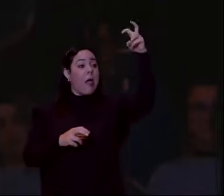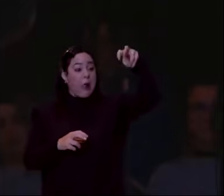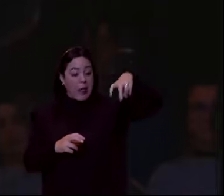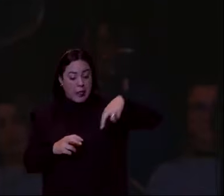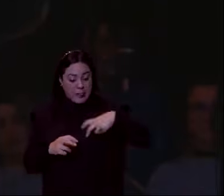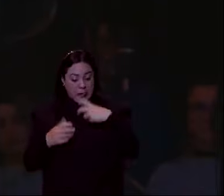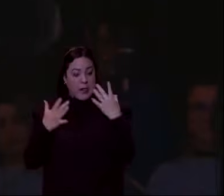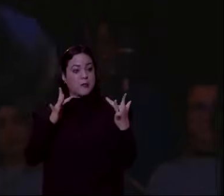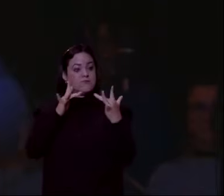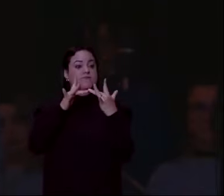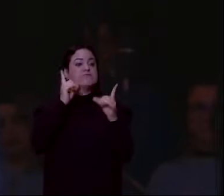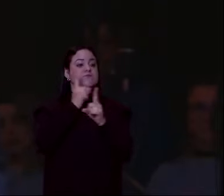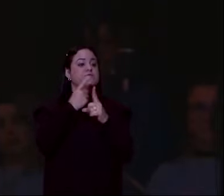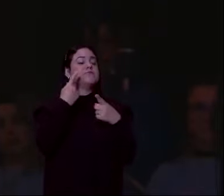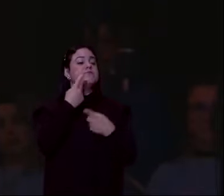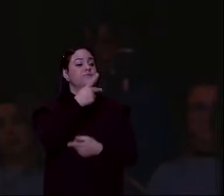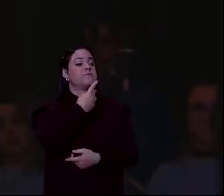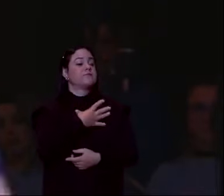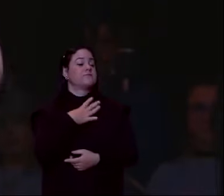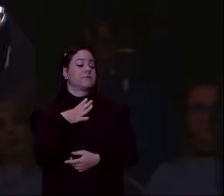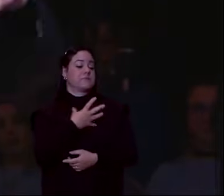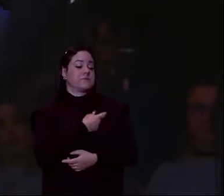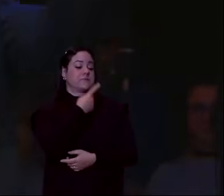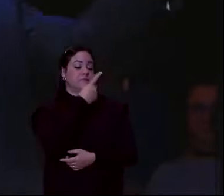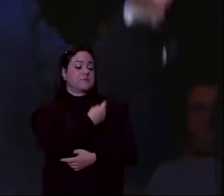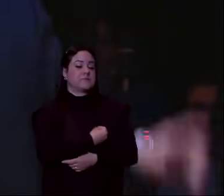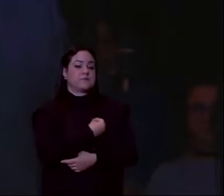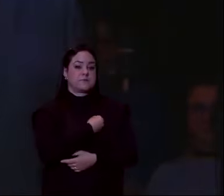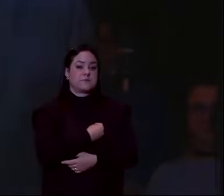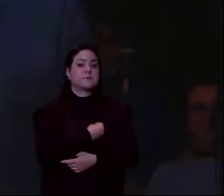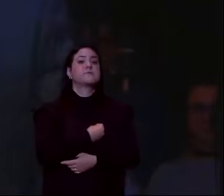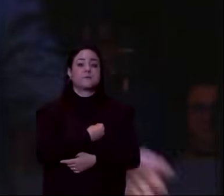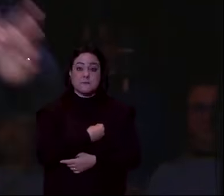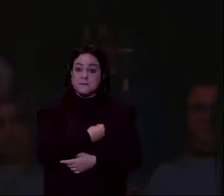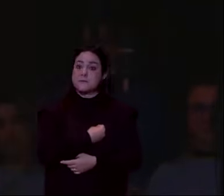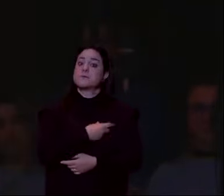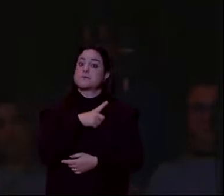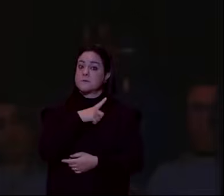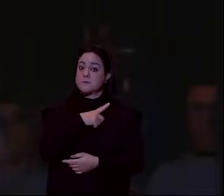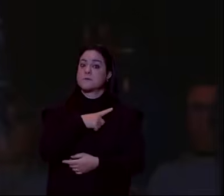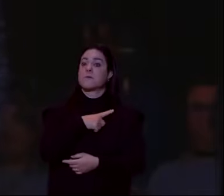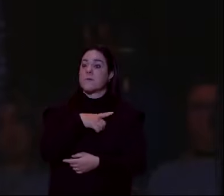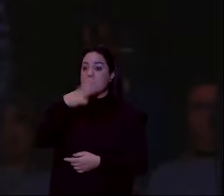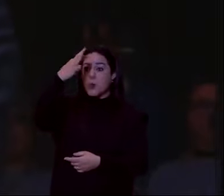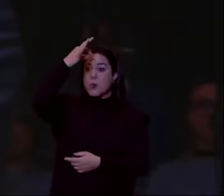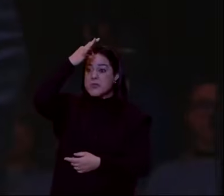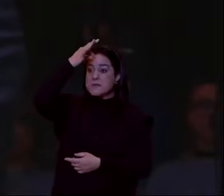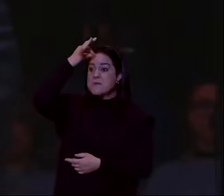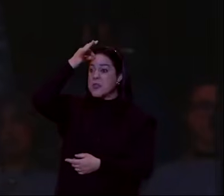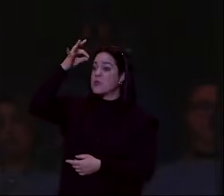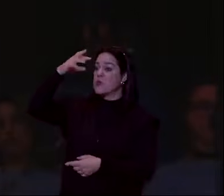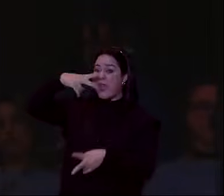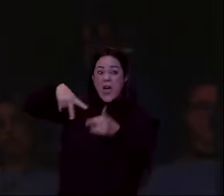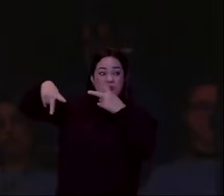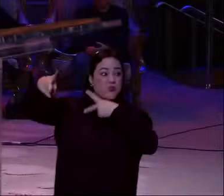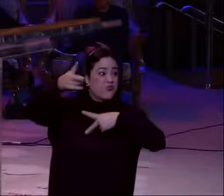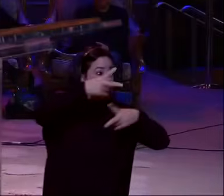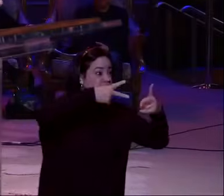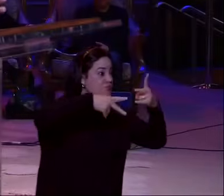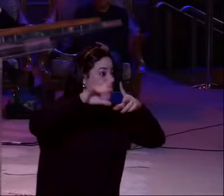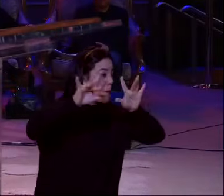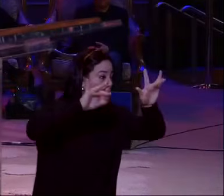aqui, porque hoje é dia de salvação na sua vida. O som do Espírito está fluindo, gente, falando com a gente, e ele